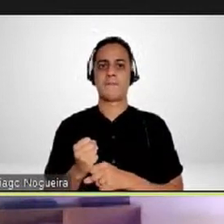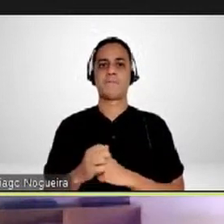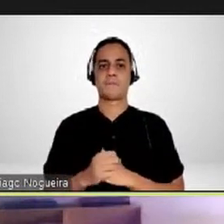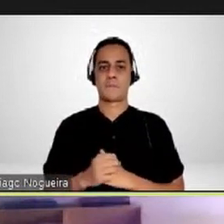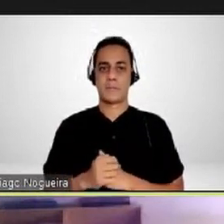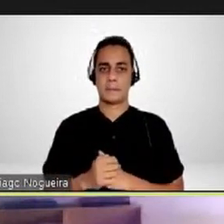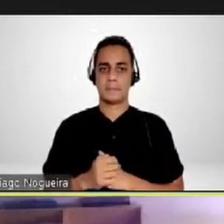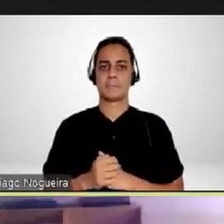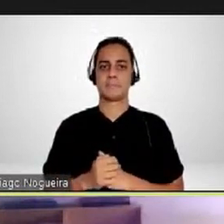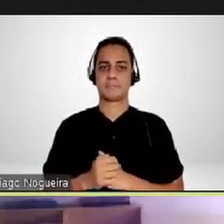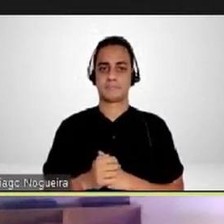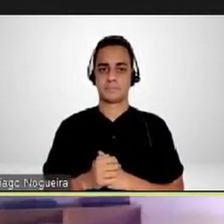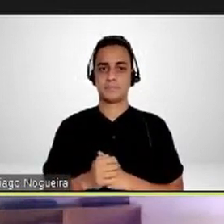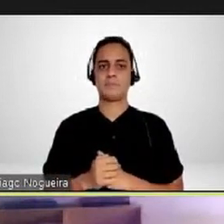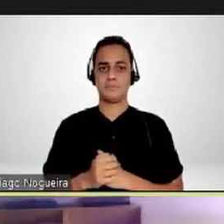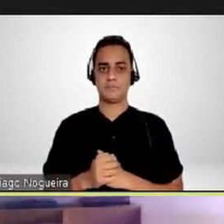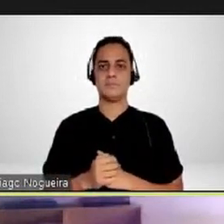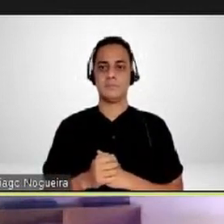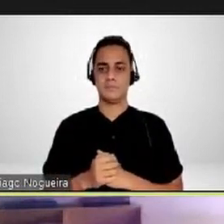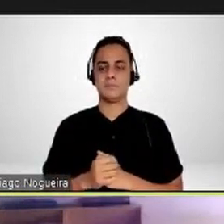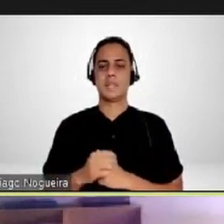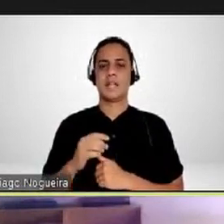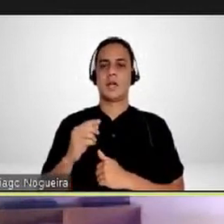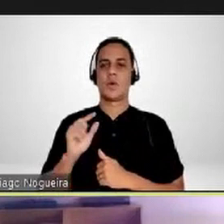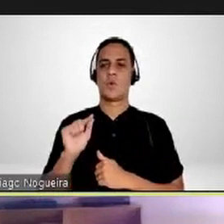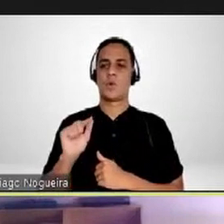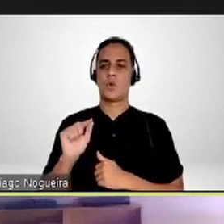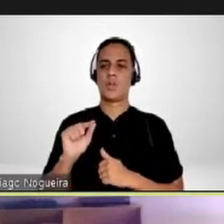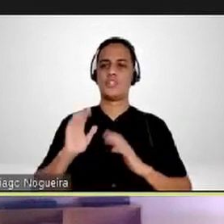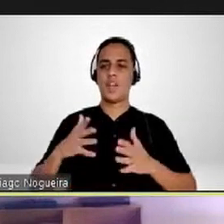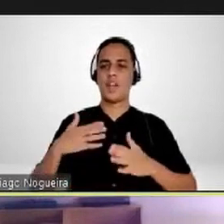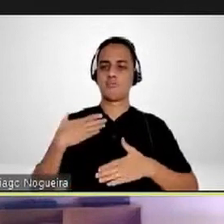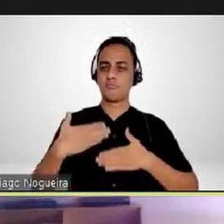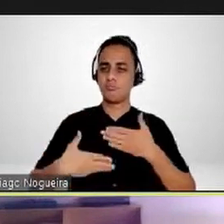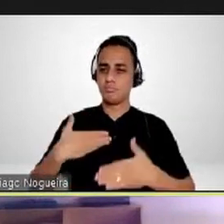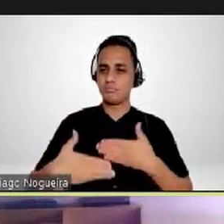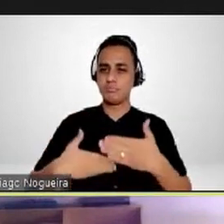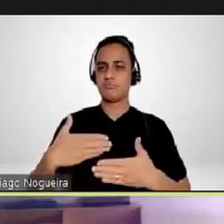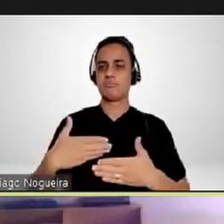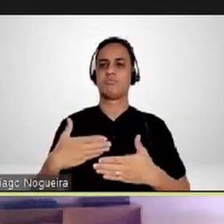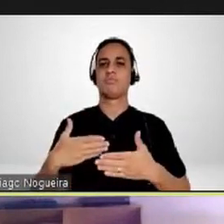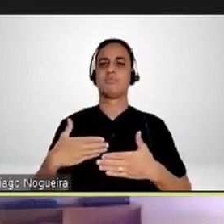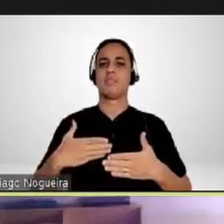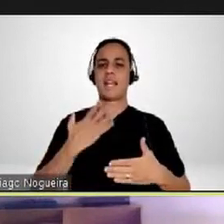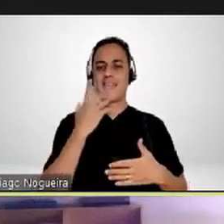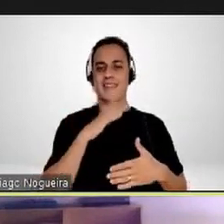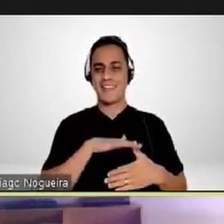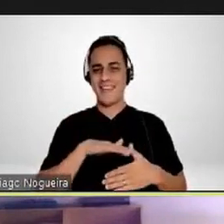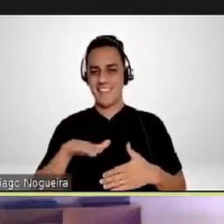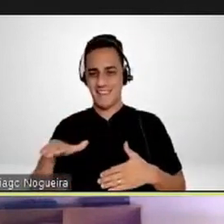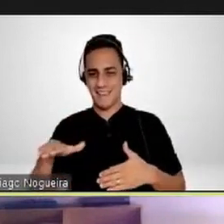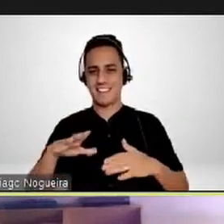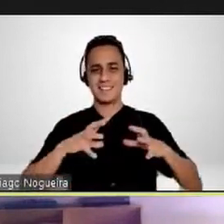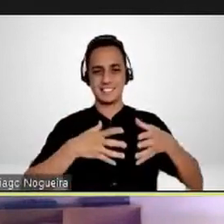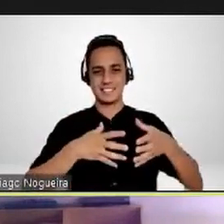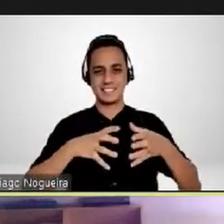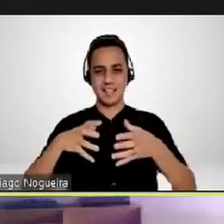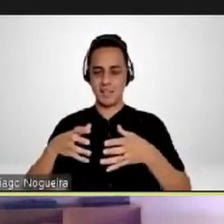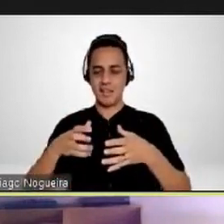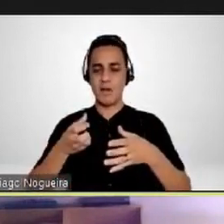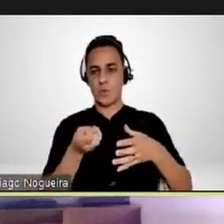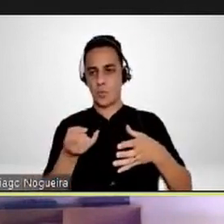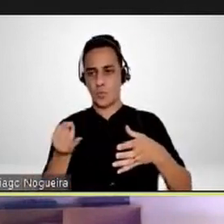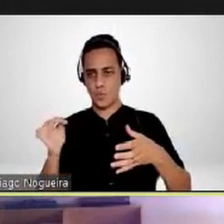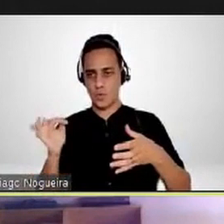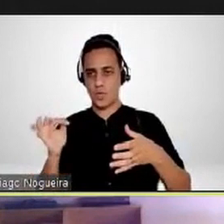nas constâncias, né, que ocorrem com um determinado conjunto de crianças, né, e com outras também,